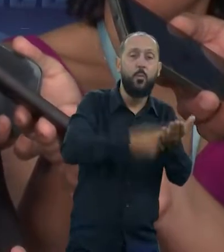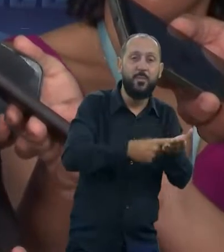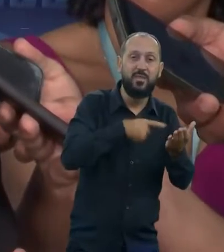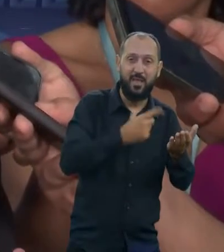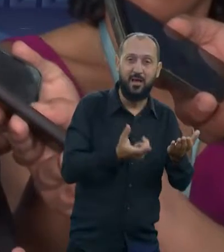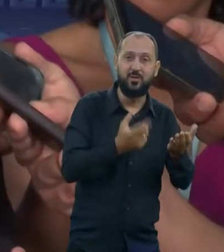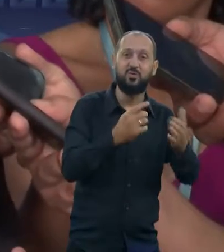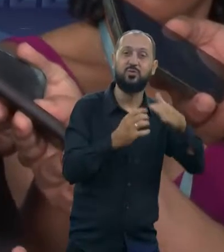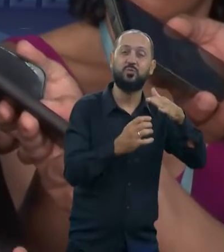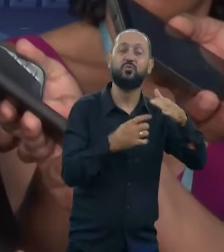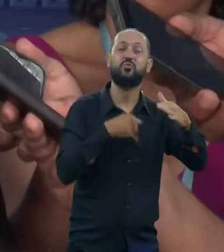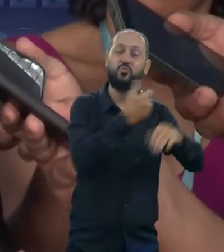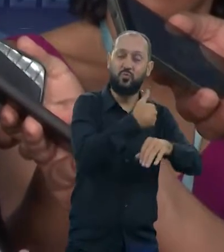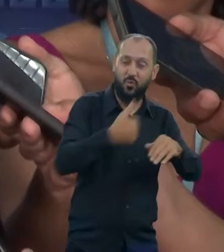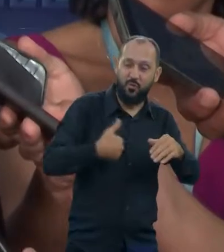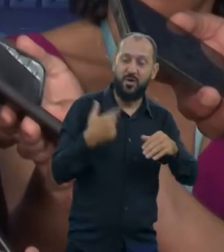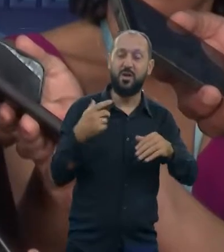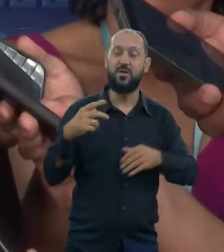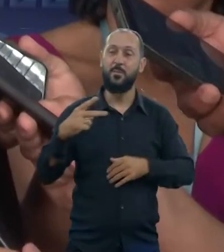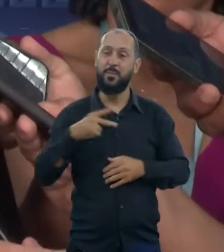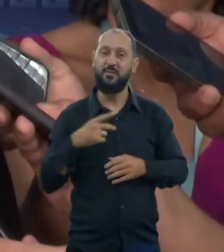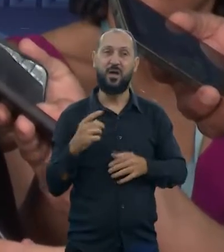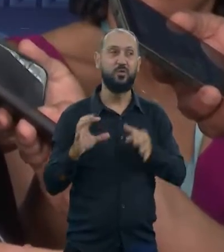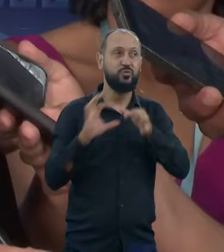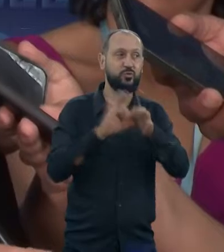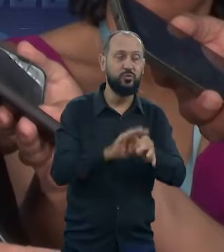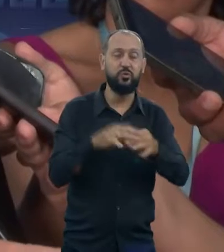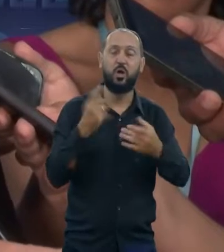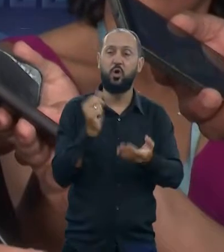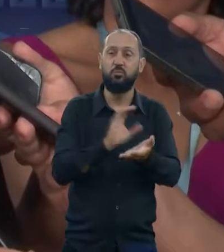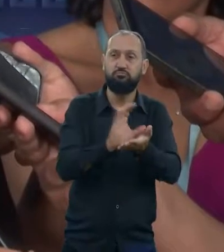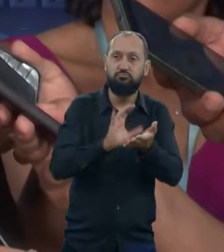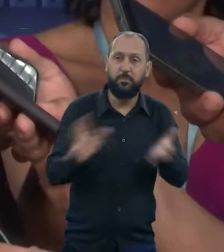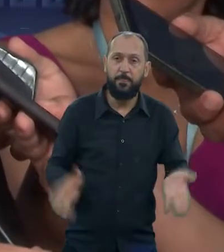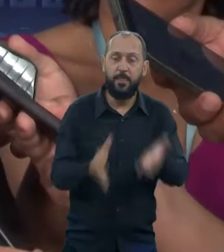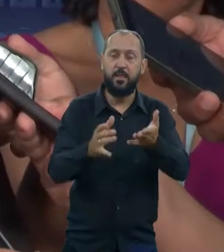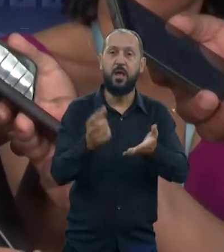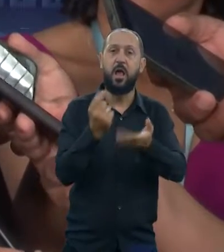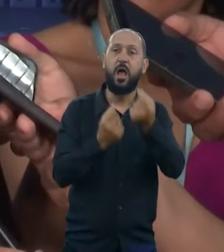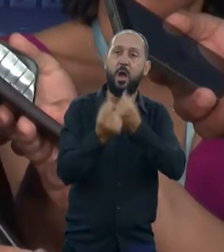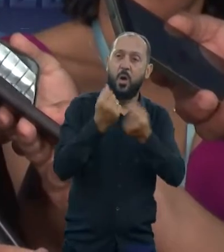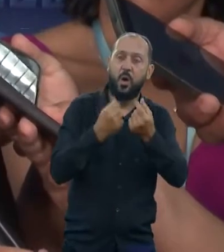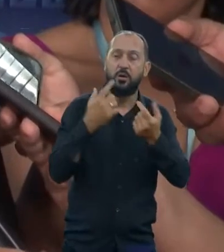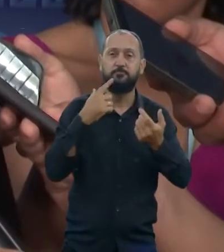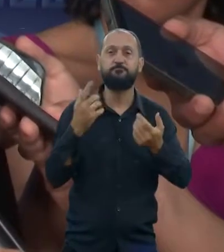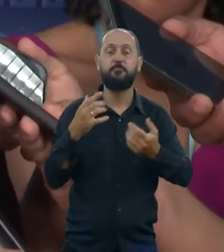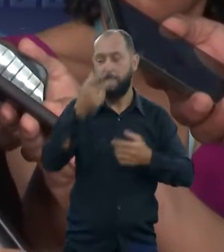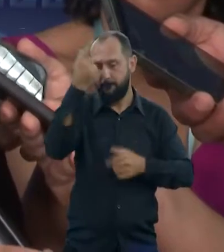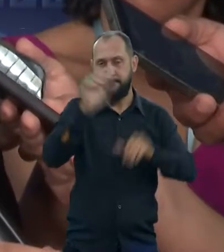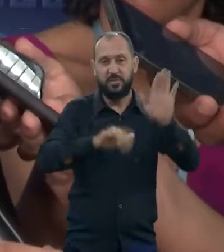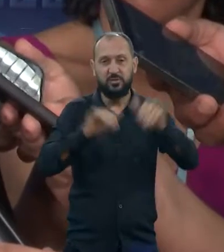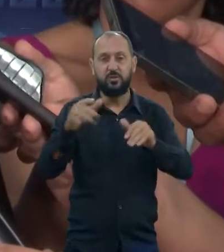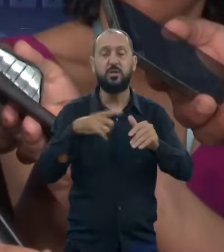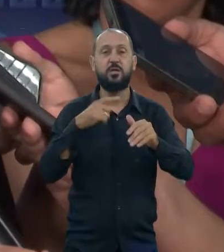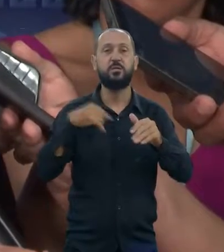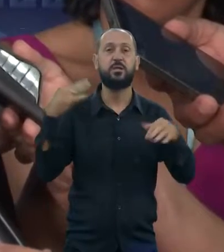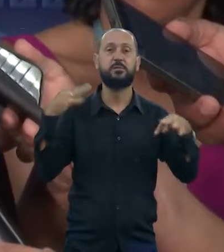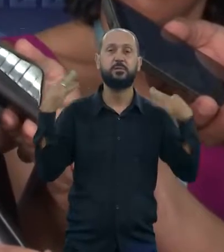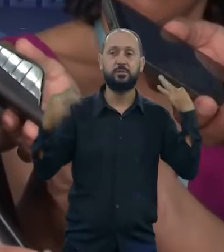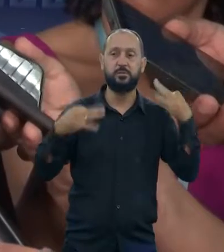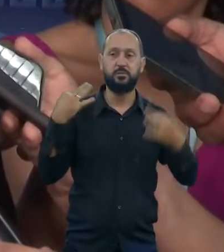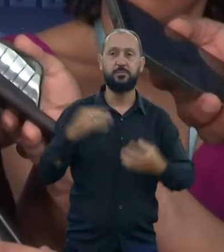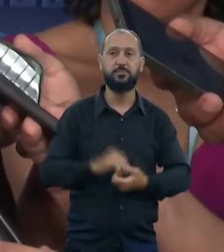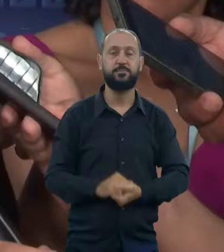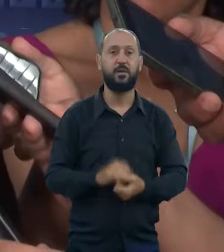com recursos privados e recursos do governo nós possamos trazer novos investimentos, investir na economia criativa, trazer gente, porque